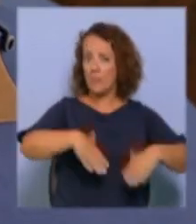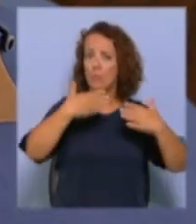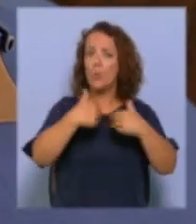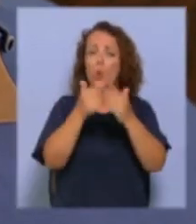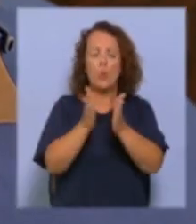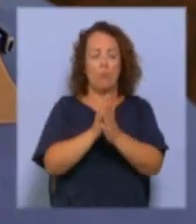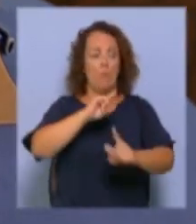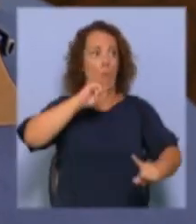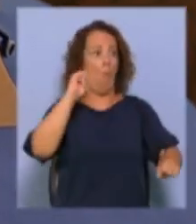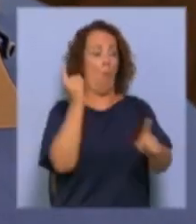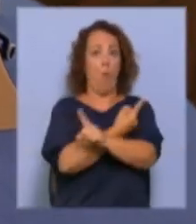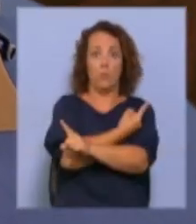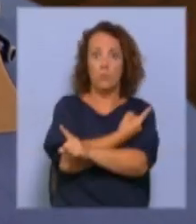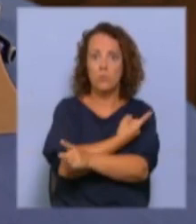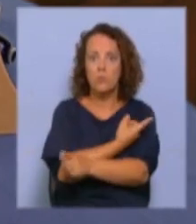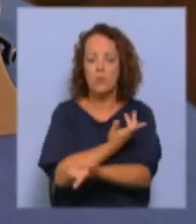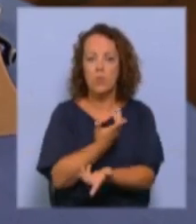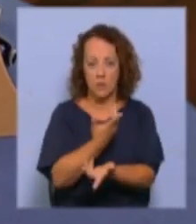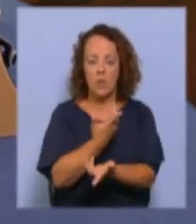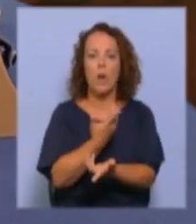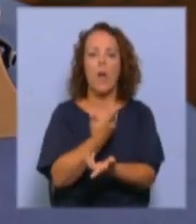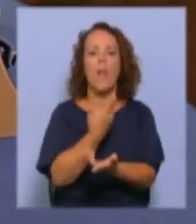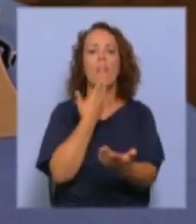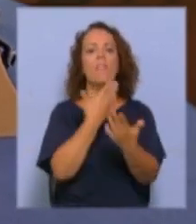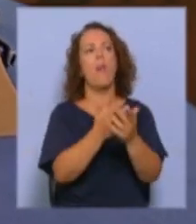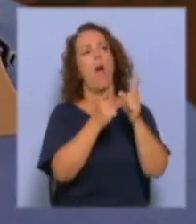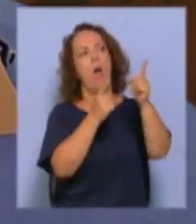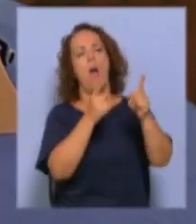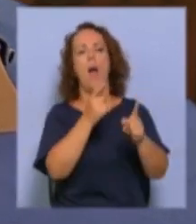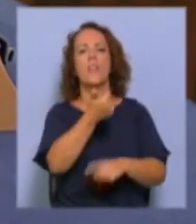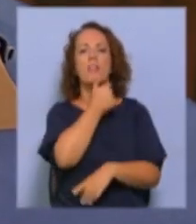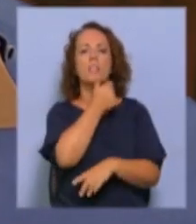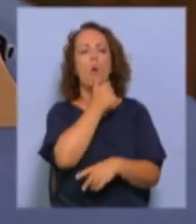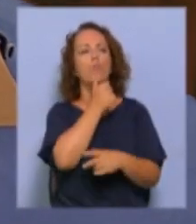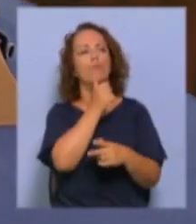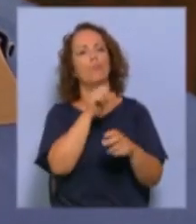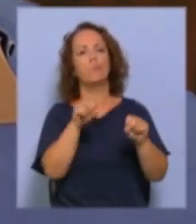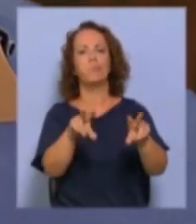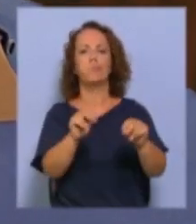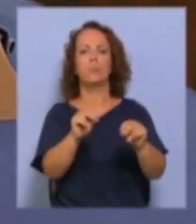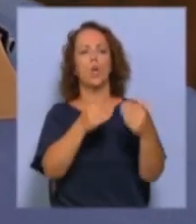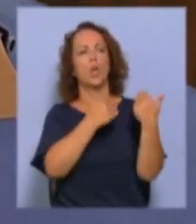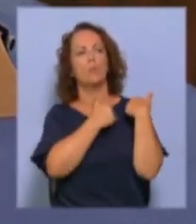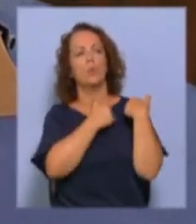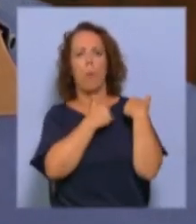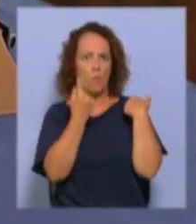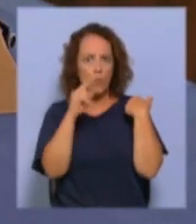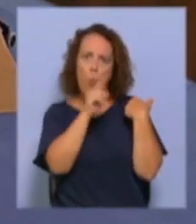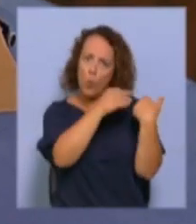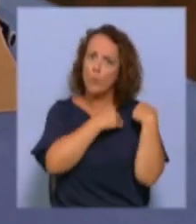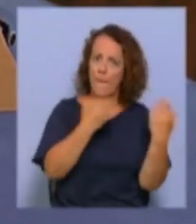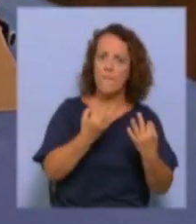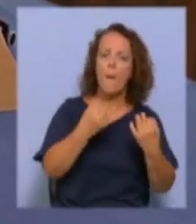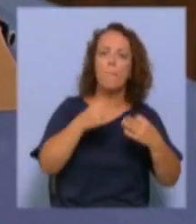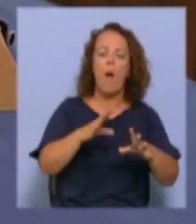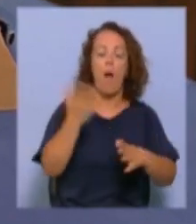nós e isto não alivia a responsabilidade dos decisores, não é? Mas tudo era muito estranho e diferente para nós e, portanto,